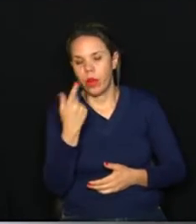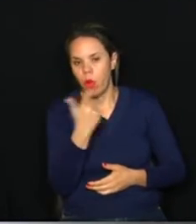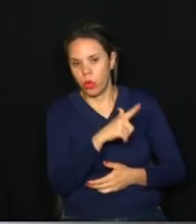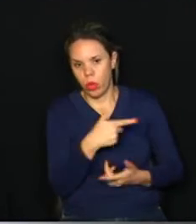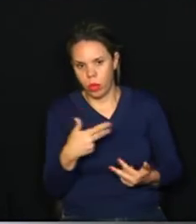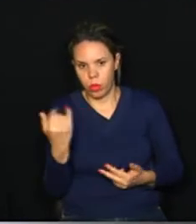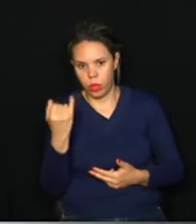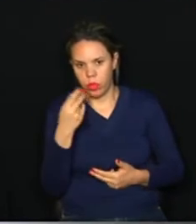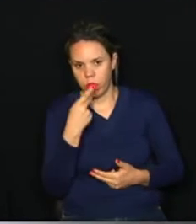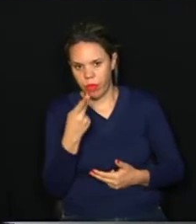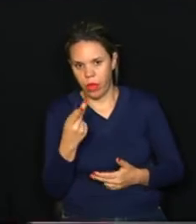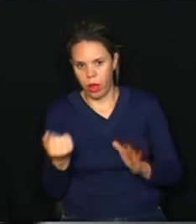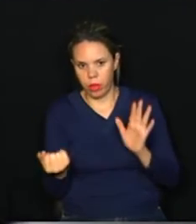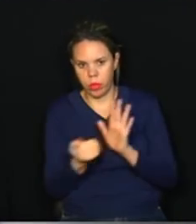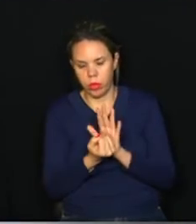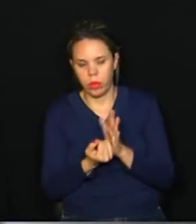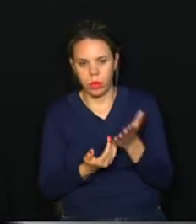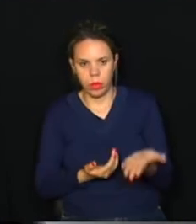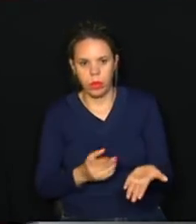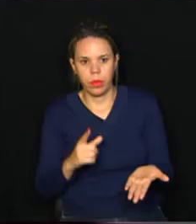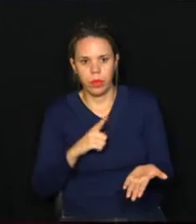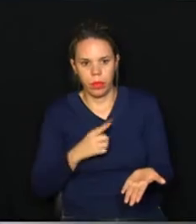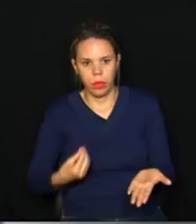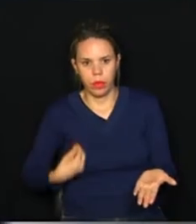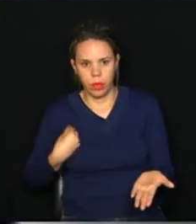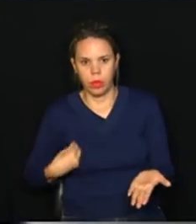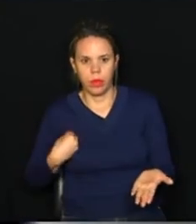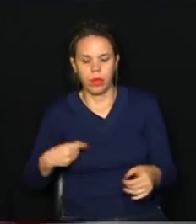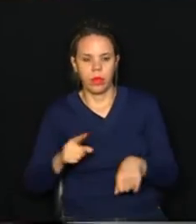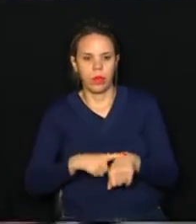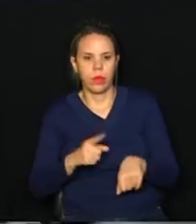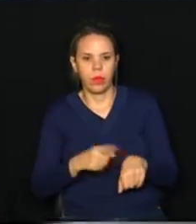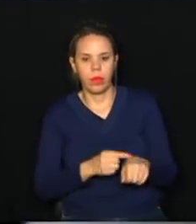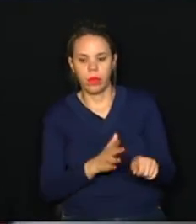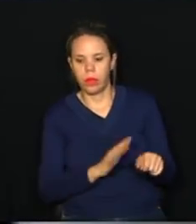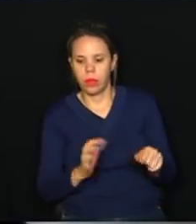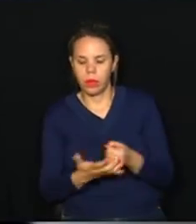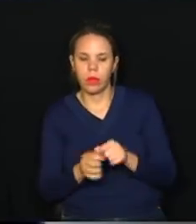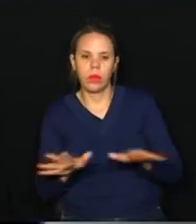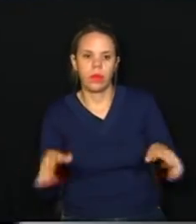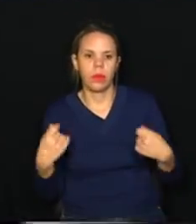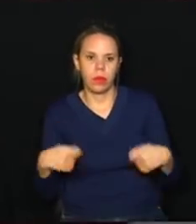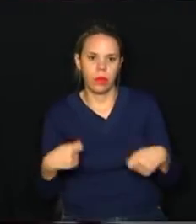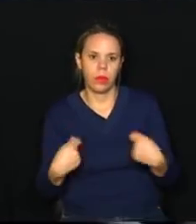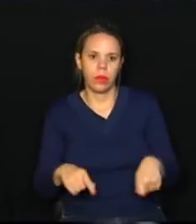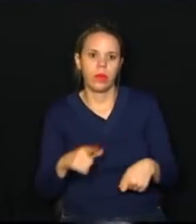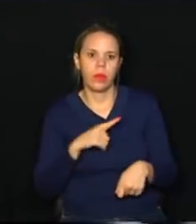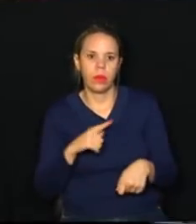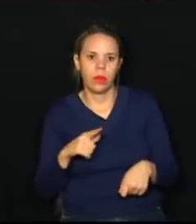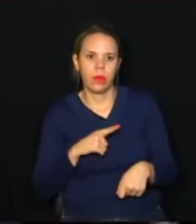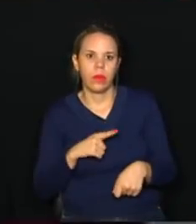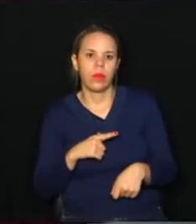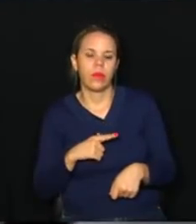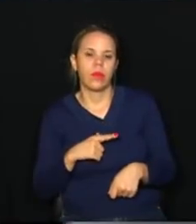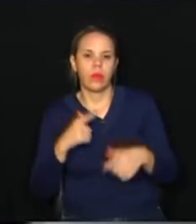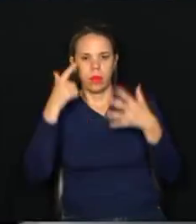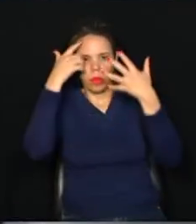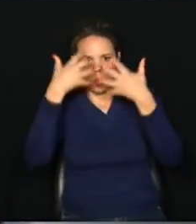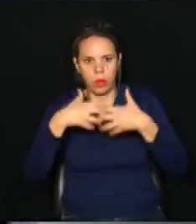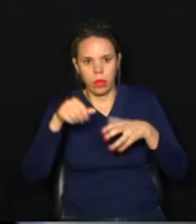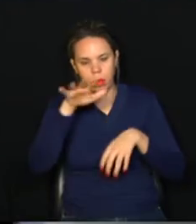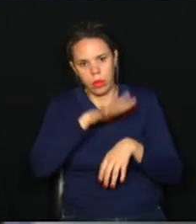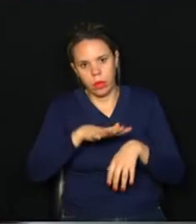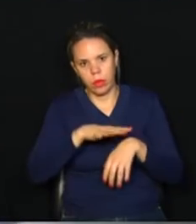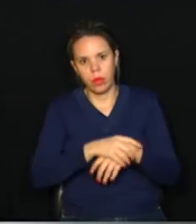merece registro é que nós estamos vivendo esse momento da pandemia que precisa de ter uma reflexão